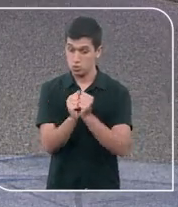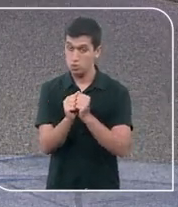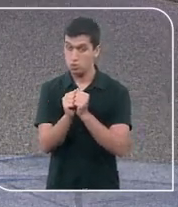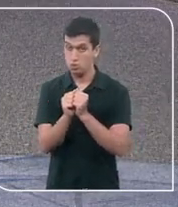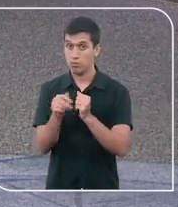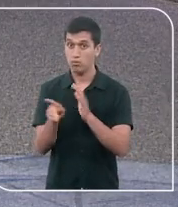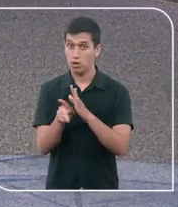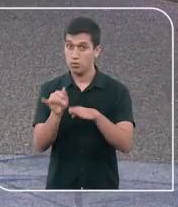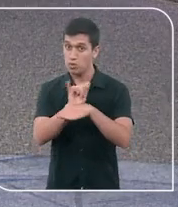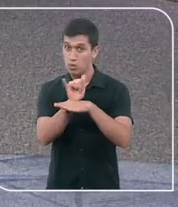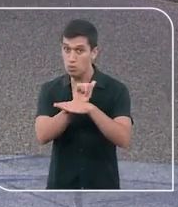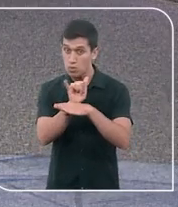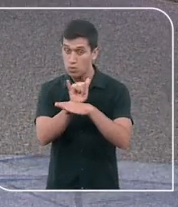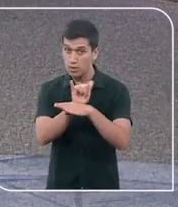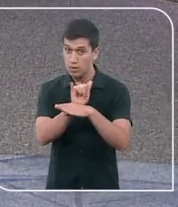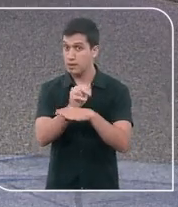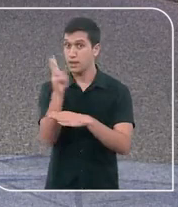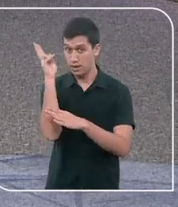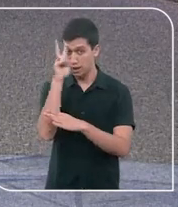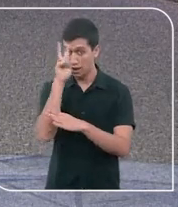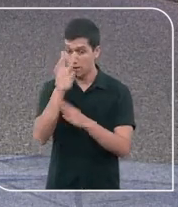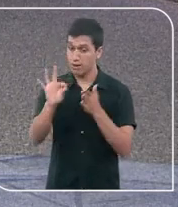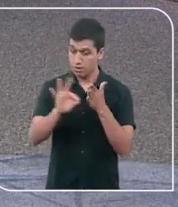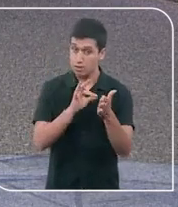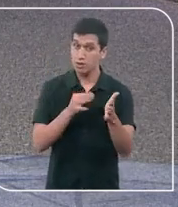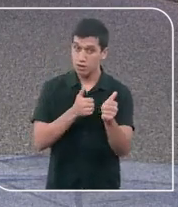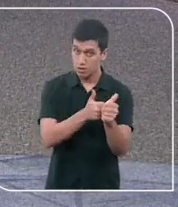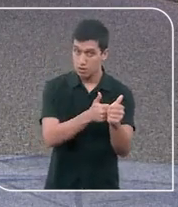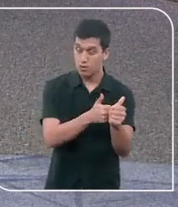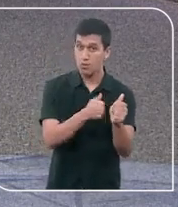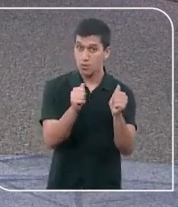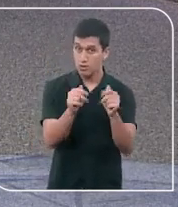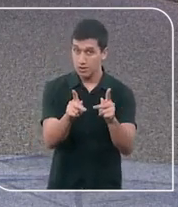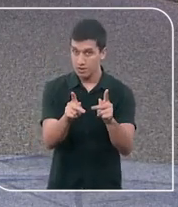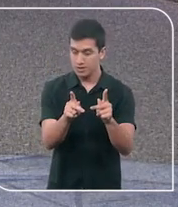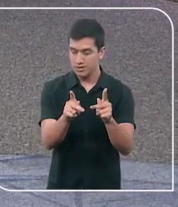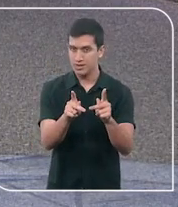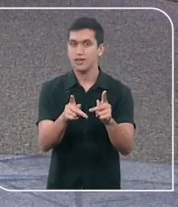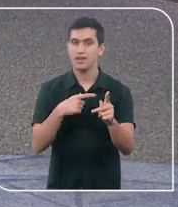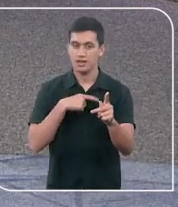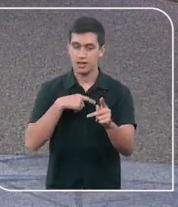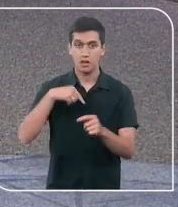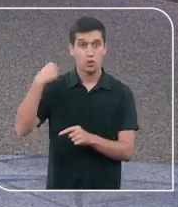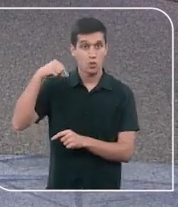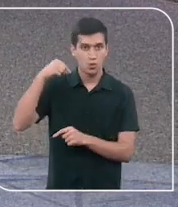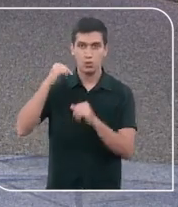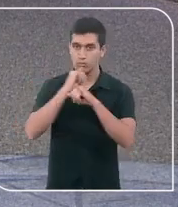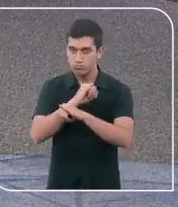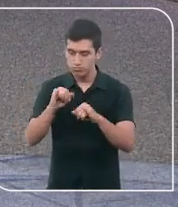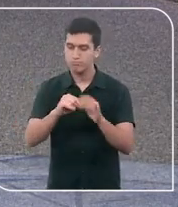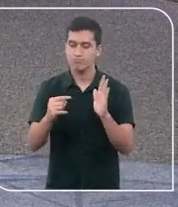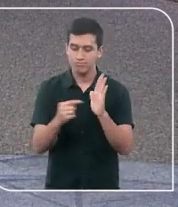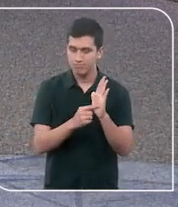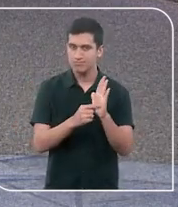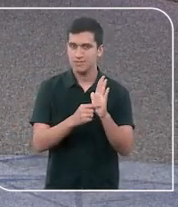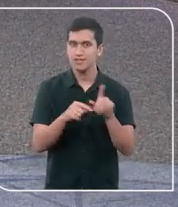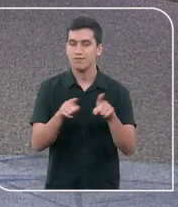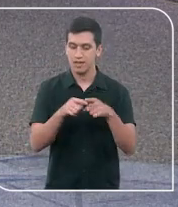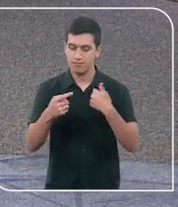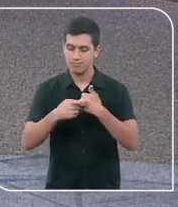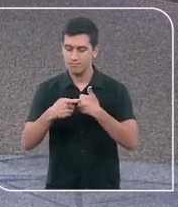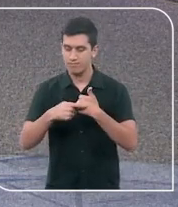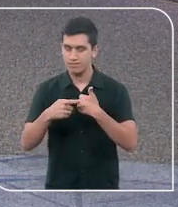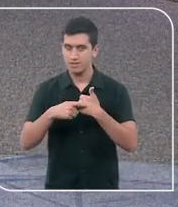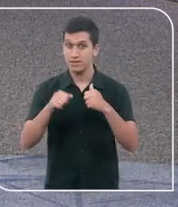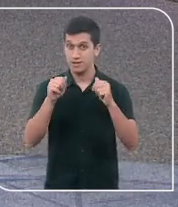de fazer sua inscrição para não perder nada do canal do STJ. Ative o sininho de notificações e aperte o joinha, e só assim